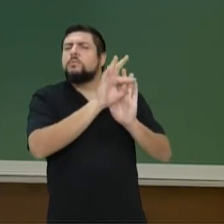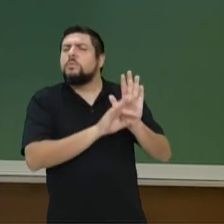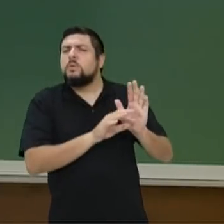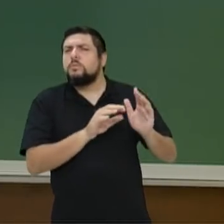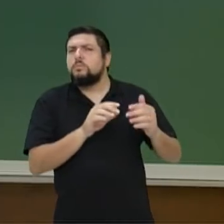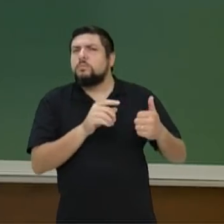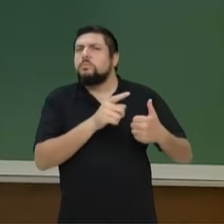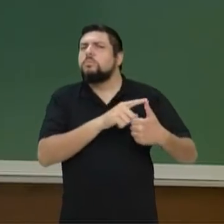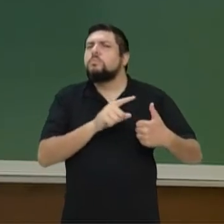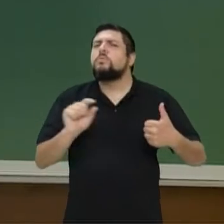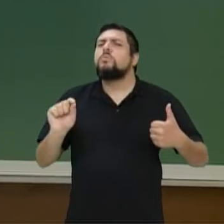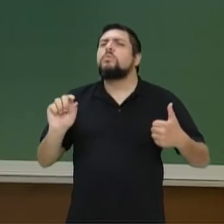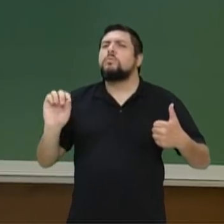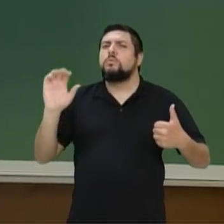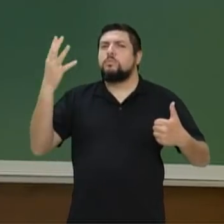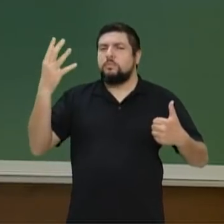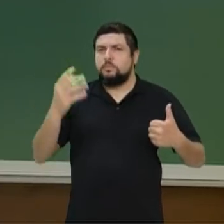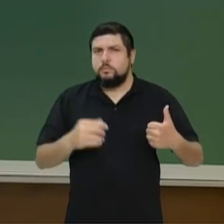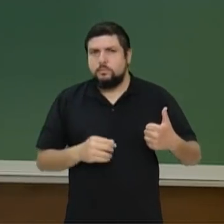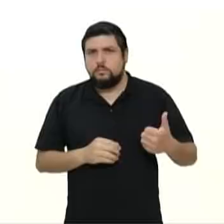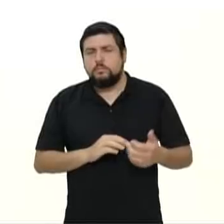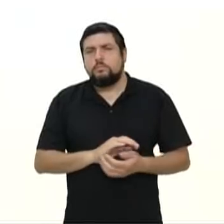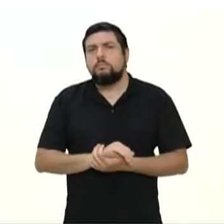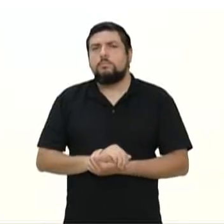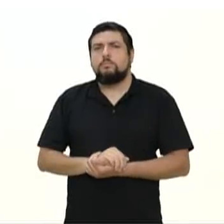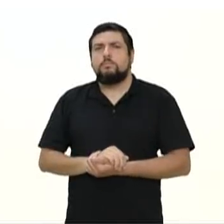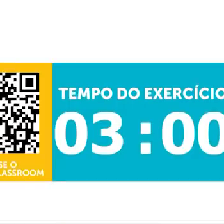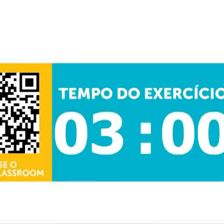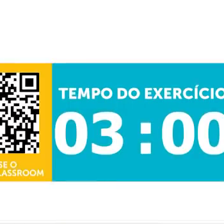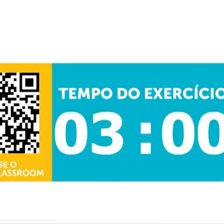O que ocorreu nesse trecho? Vamos lá?